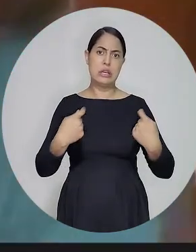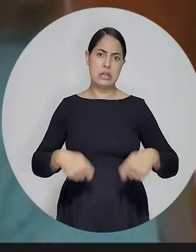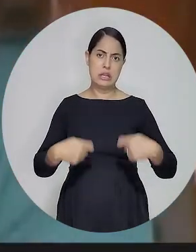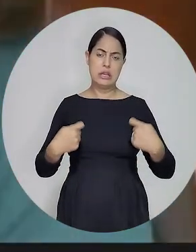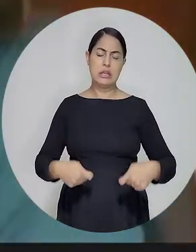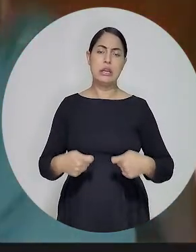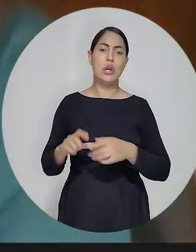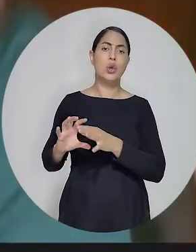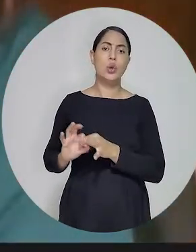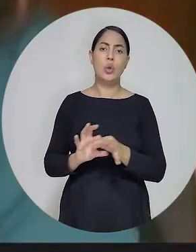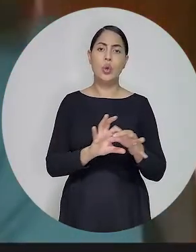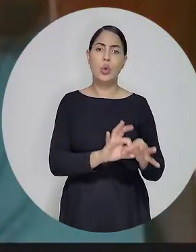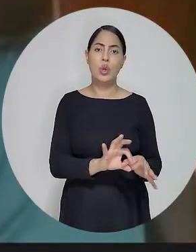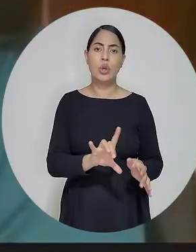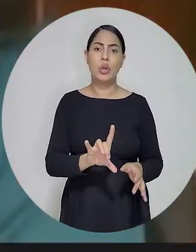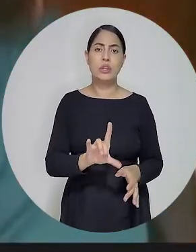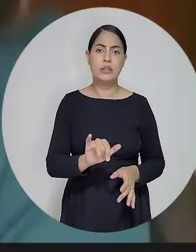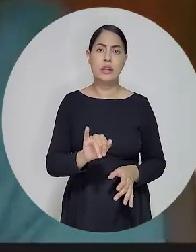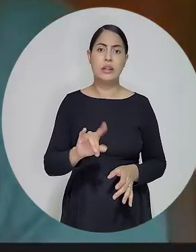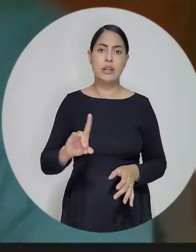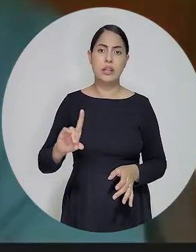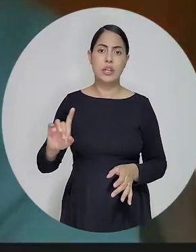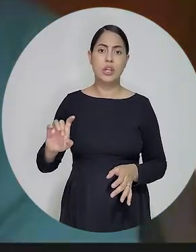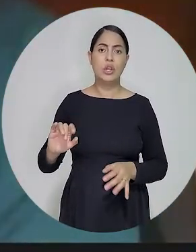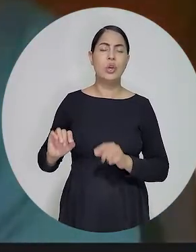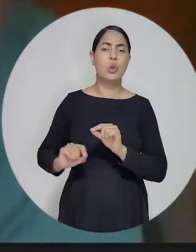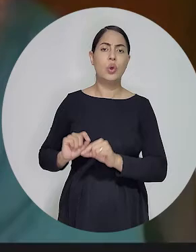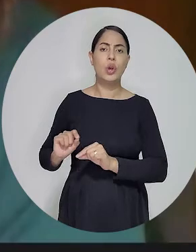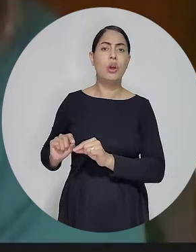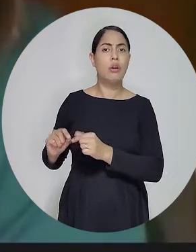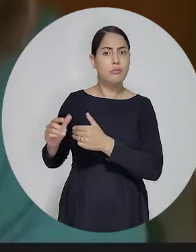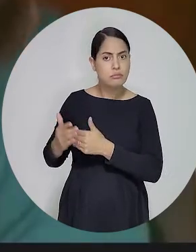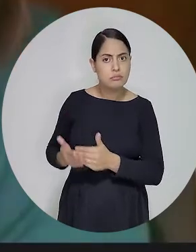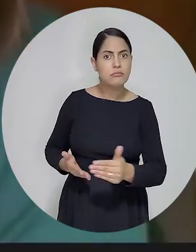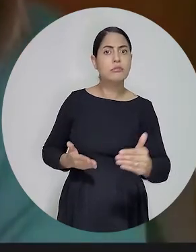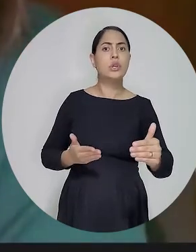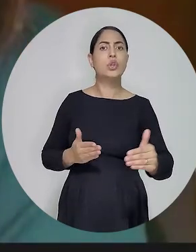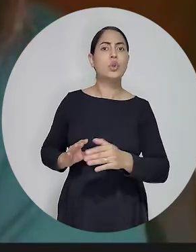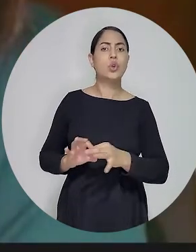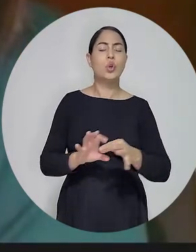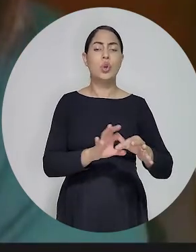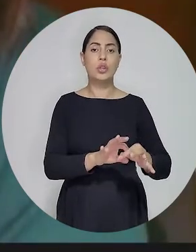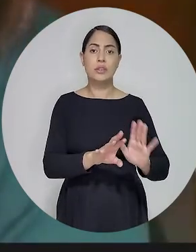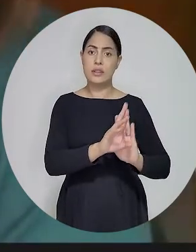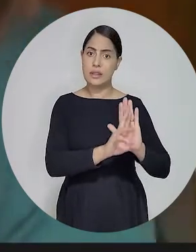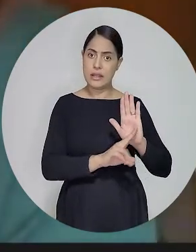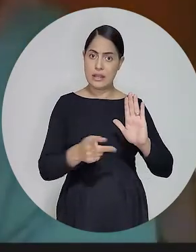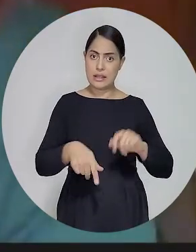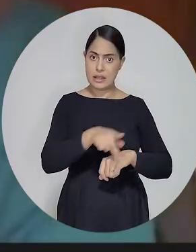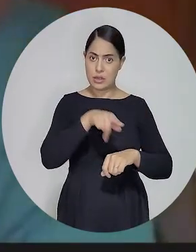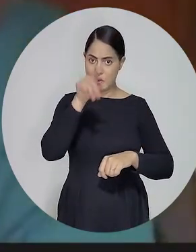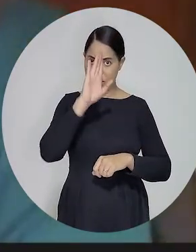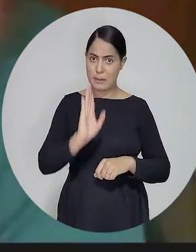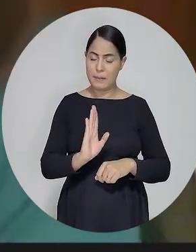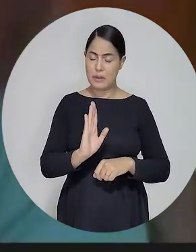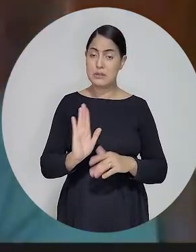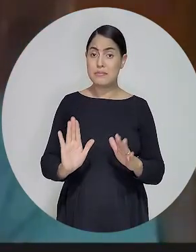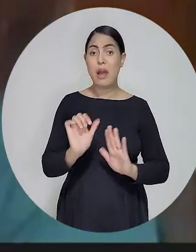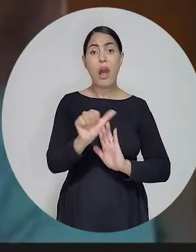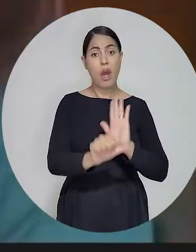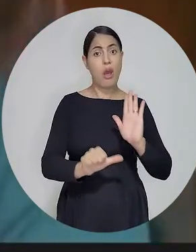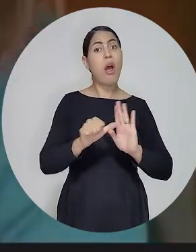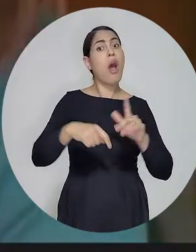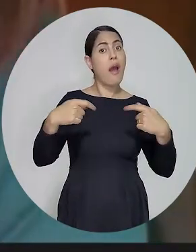veio um caminho sedimentado aí pela LIND, pela Lei de Introdução às Normas Brasileiras, e